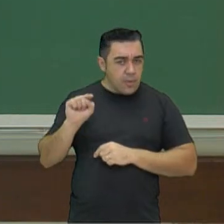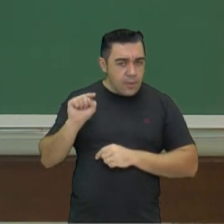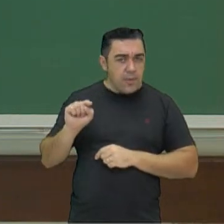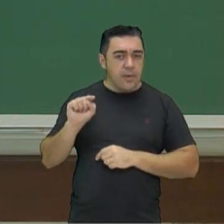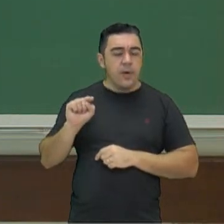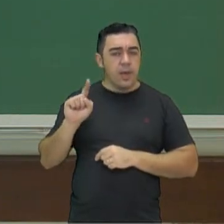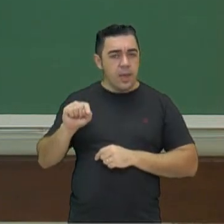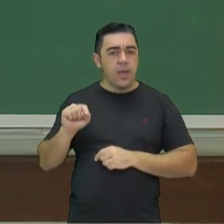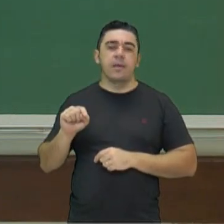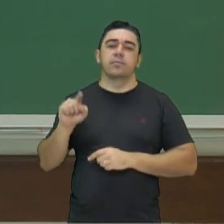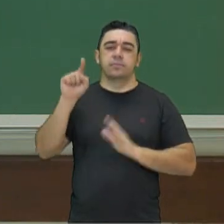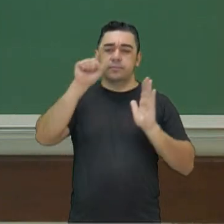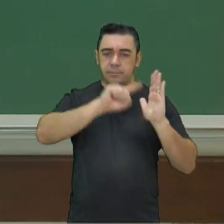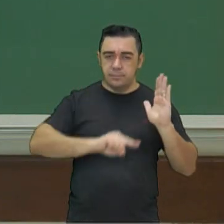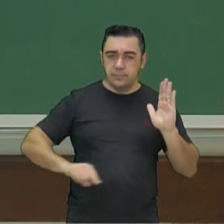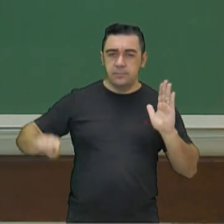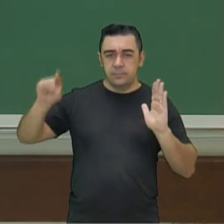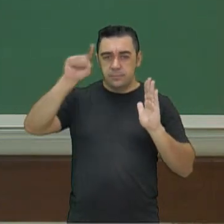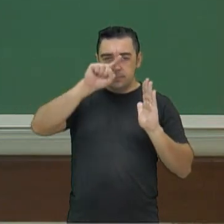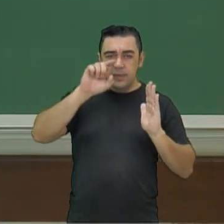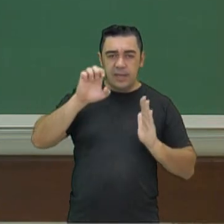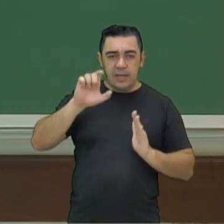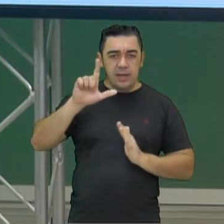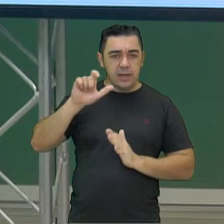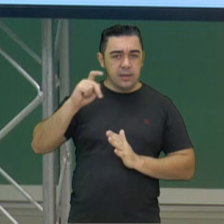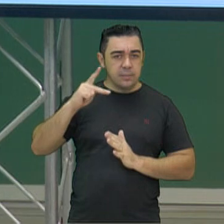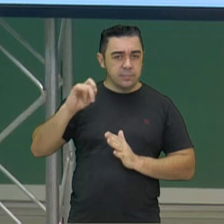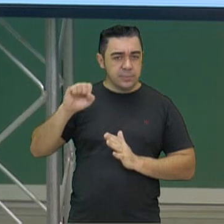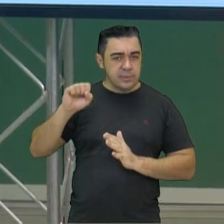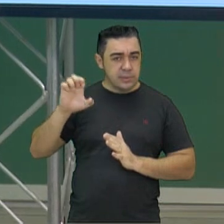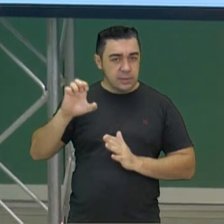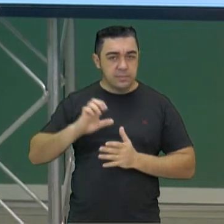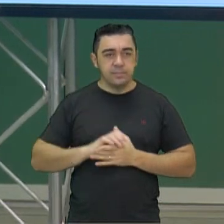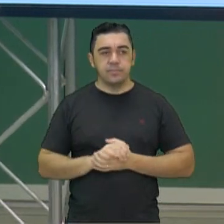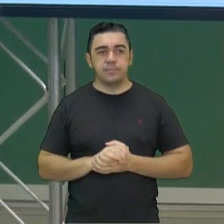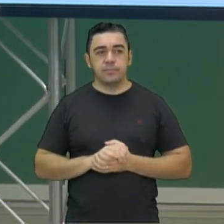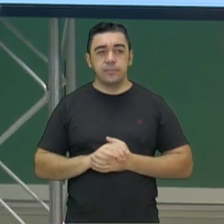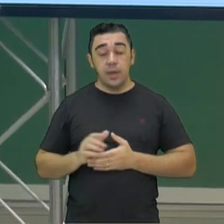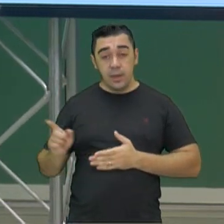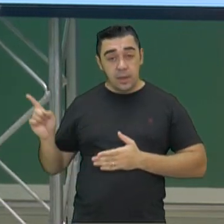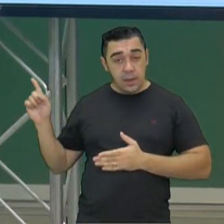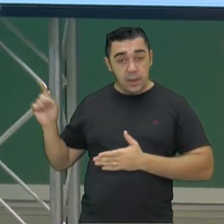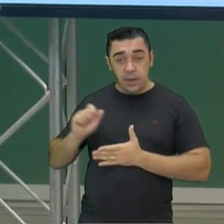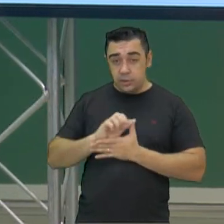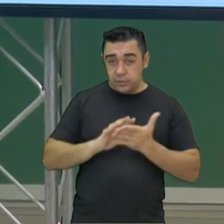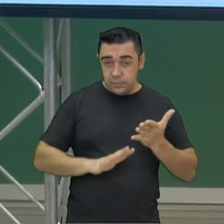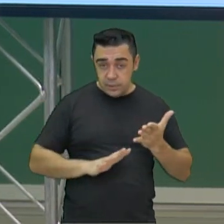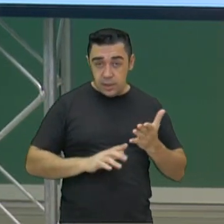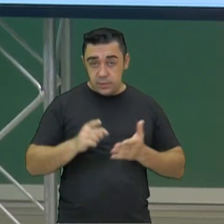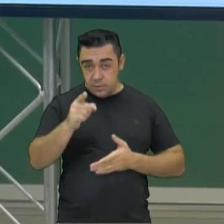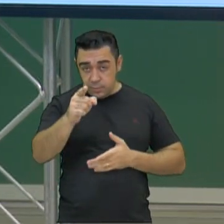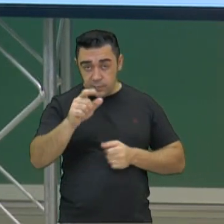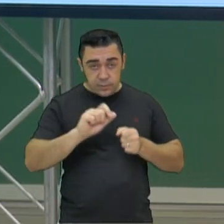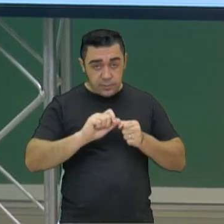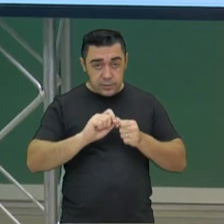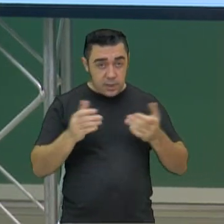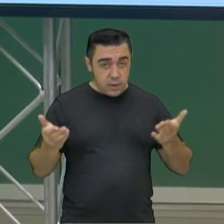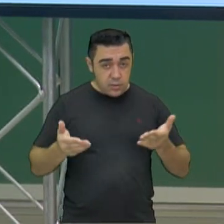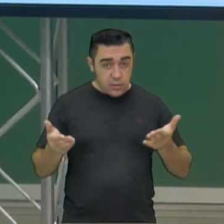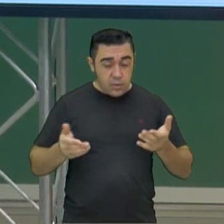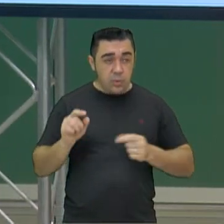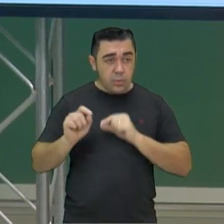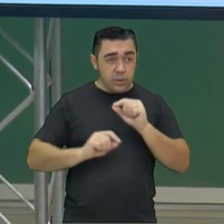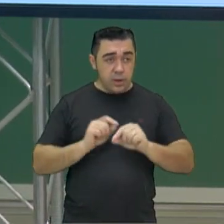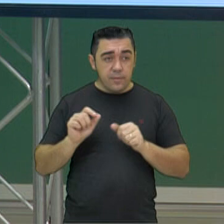aqui é uma elipse. Então, a gente consegue escrever a equação. Essa é a atividade que vai ficar para vocês fazerem